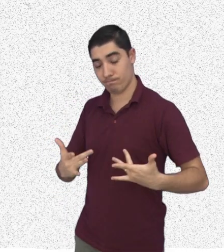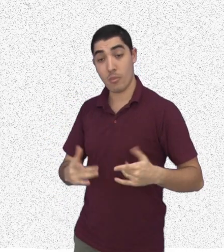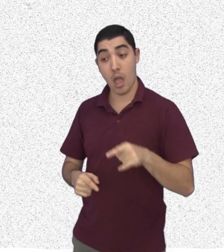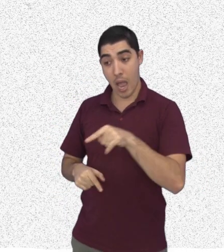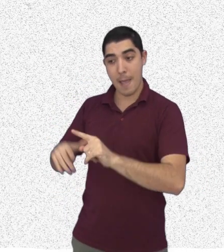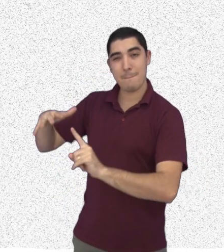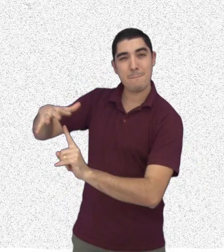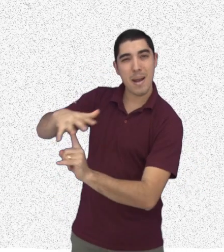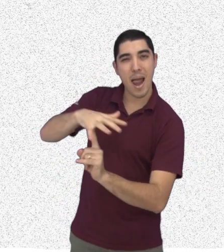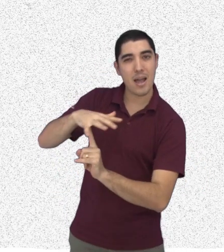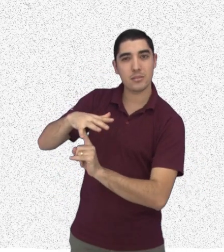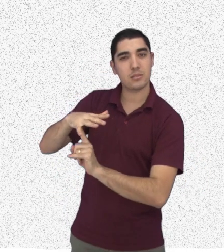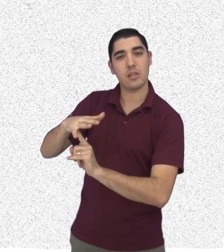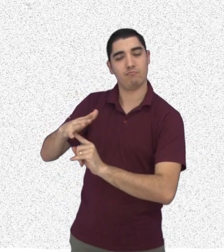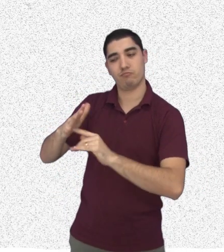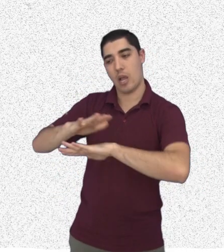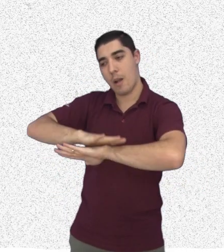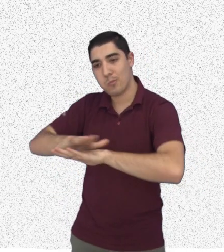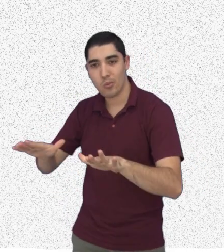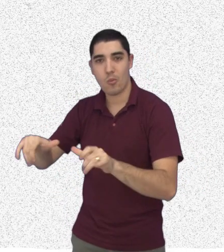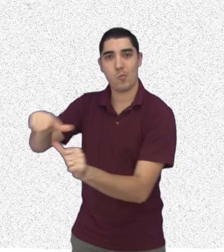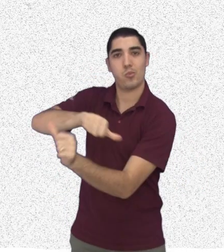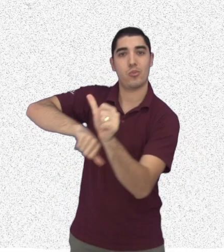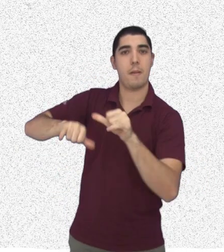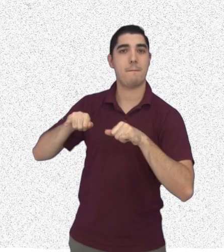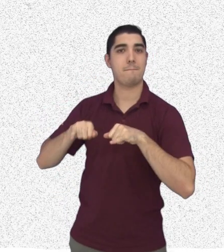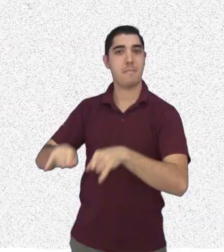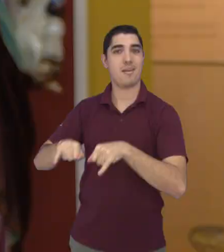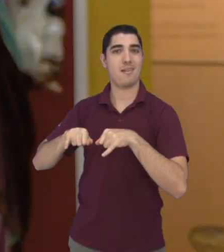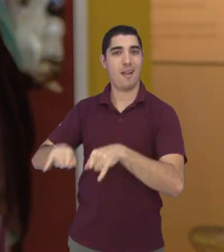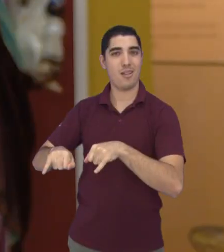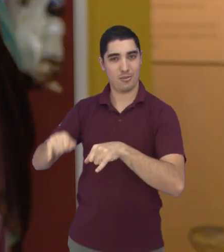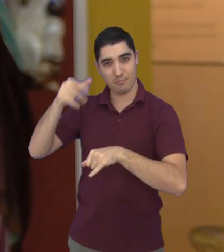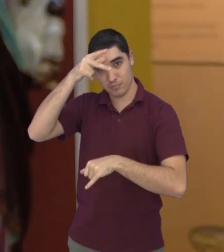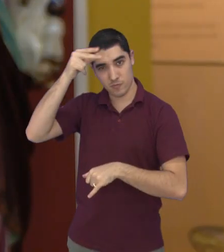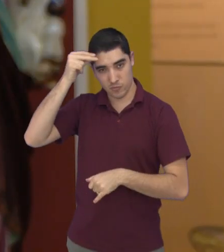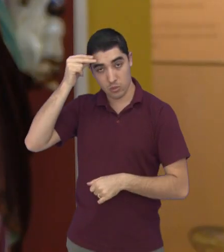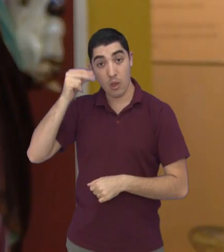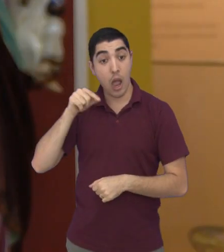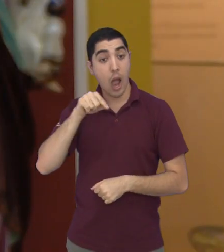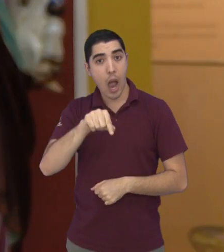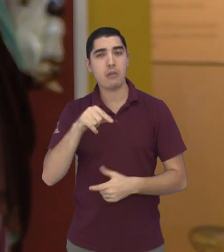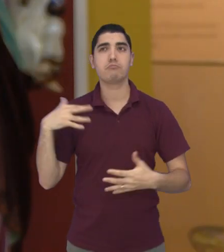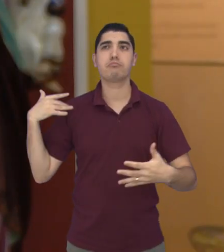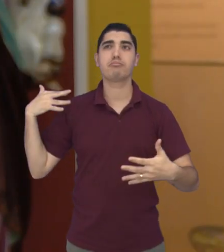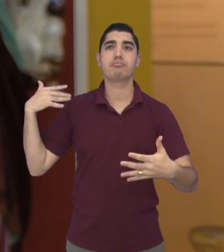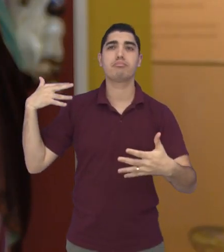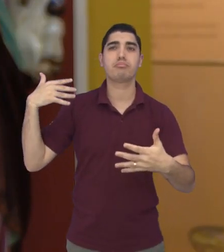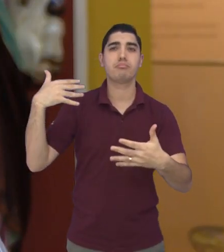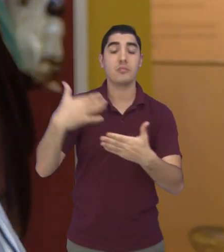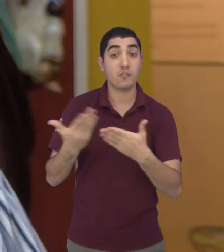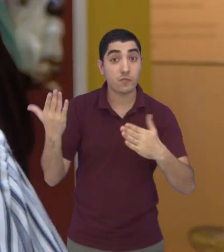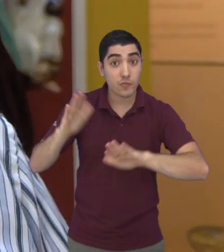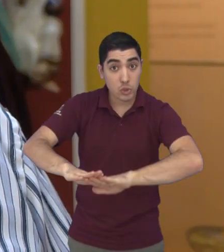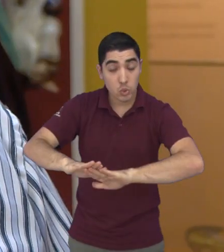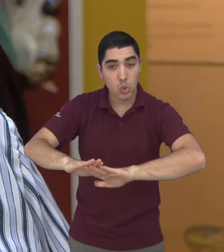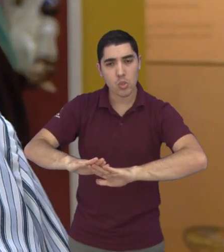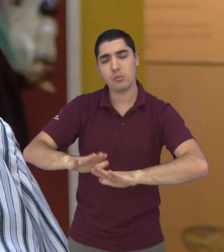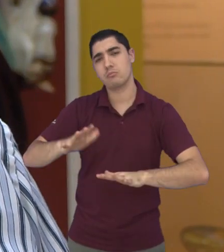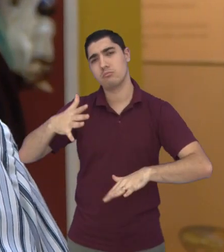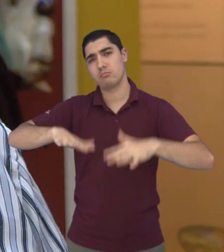existir para passar a ser o mercado. E assim foi até ela fechar. que foi por volta de